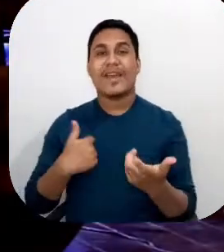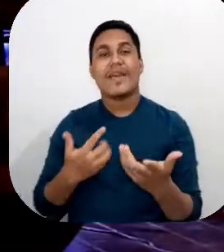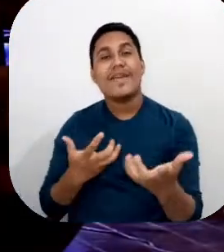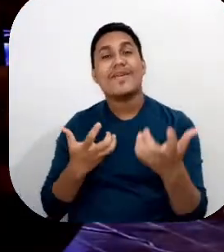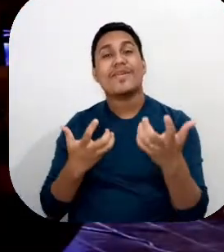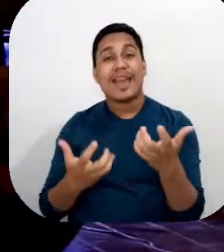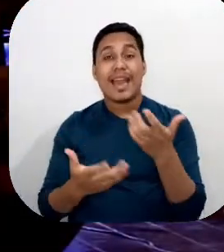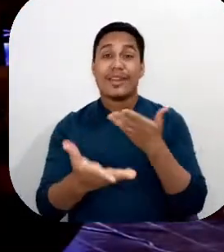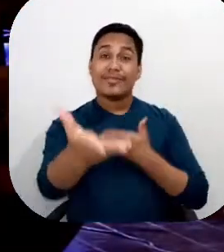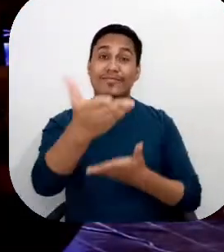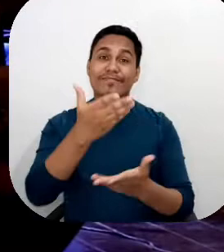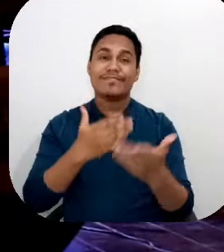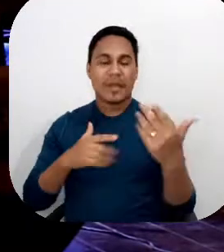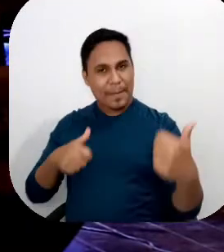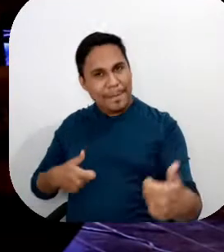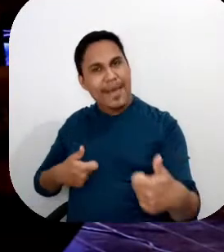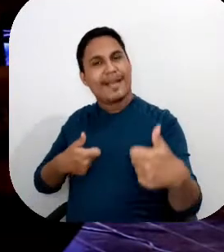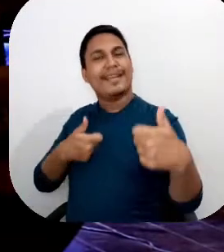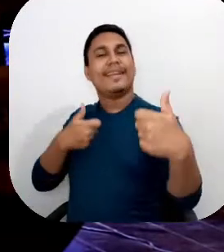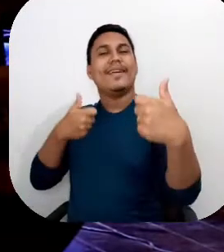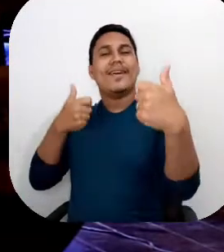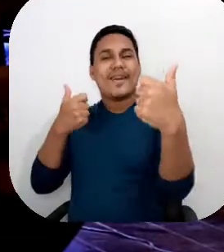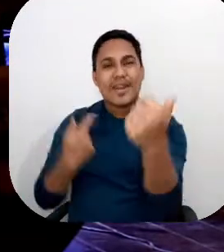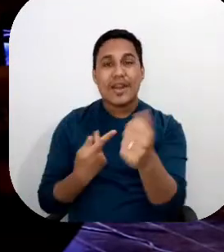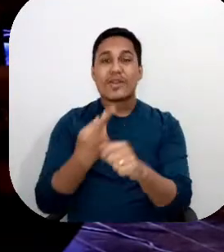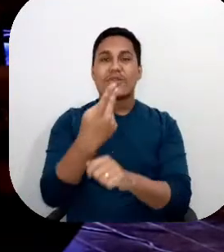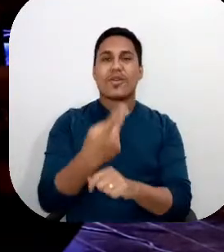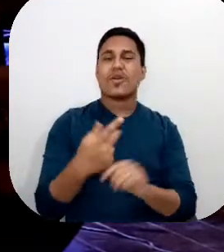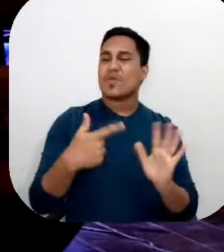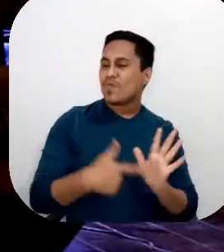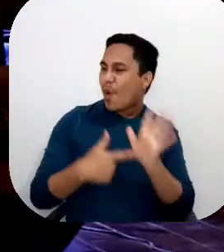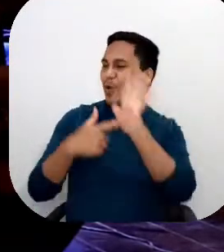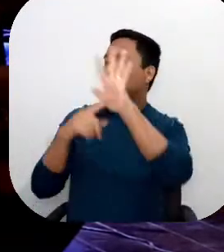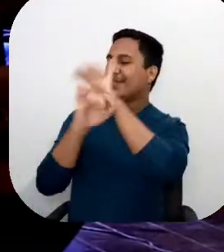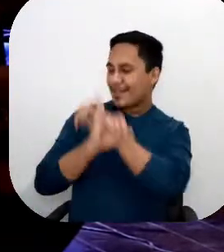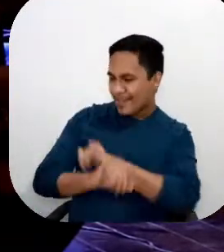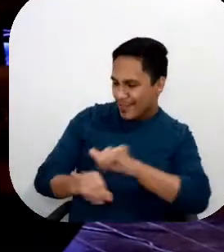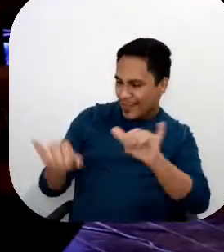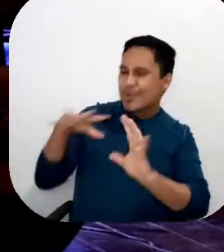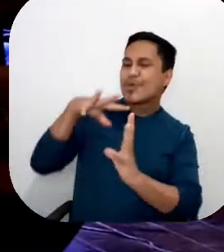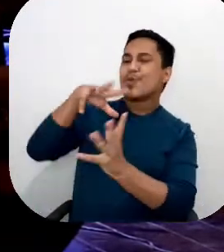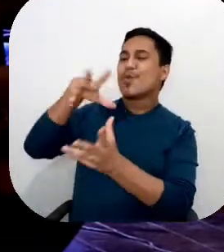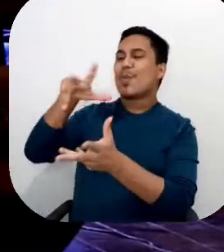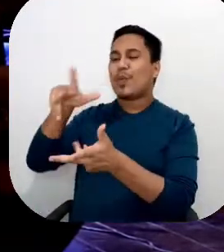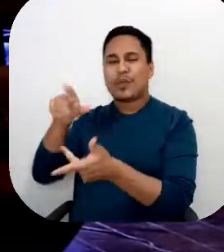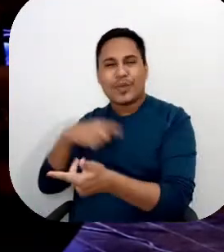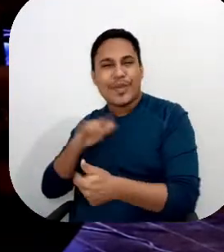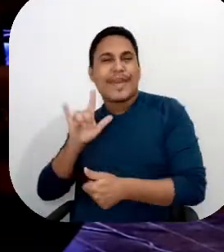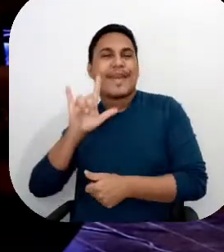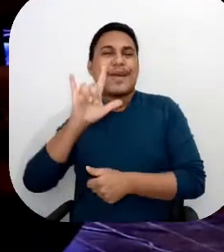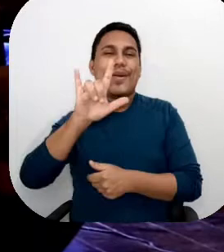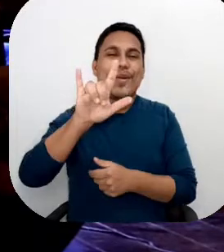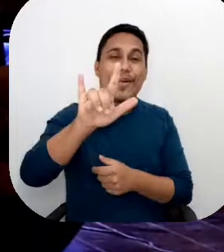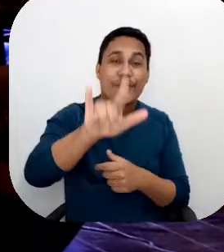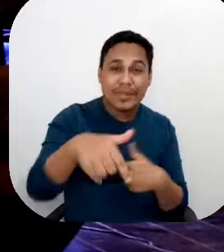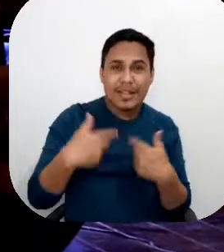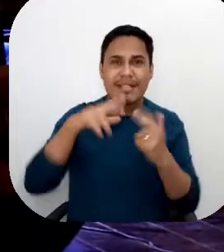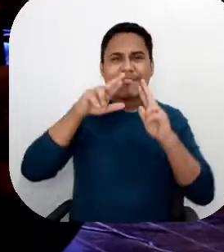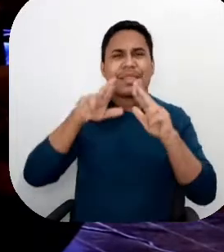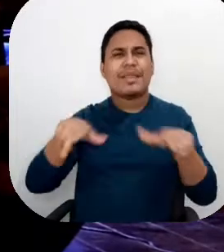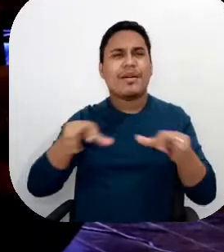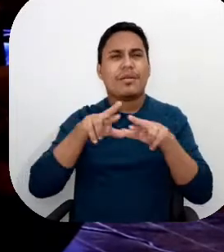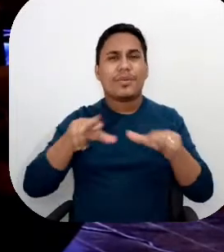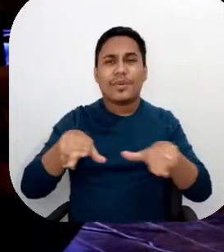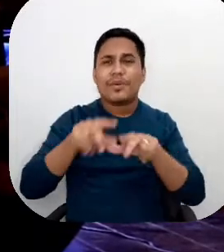trocar ideia pra ficar bem, gritar pro mundo que tu é meu bem,